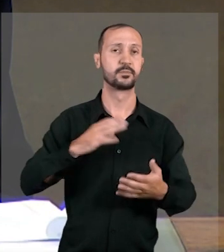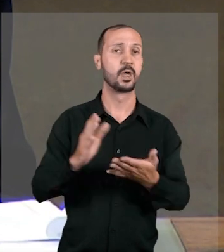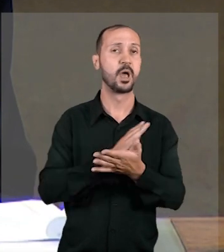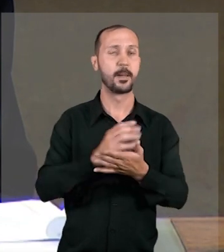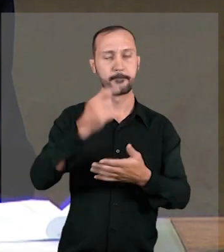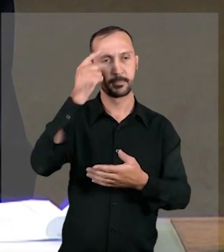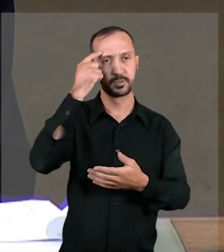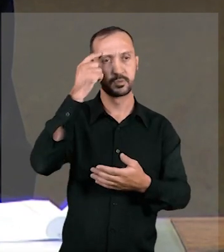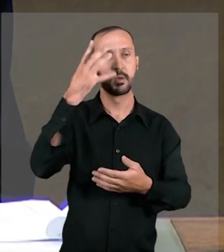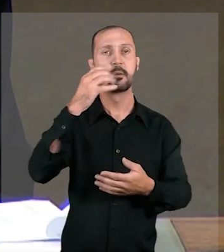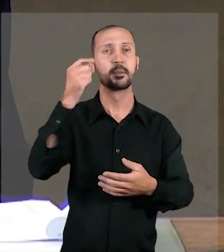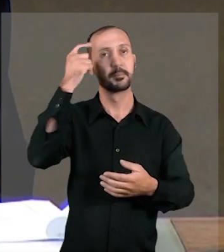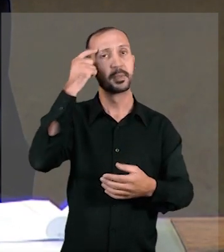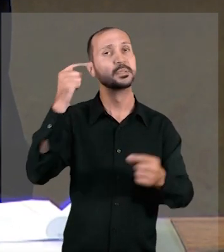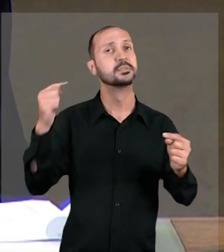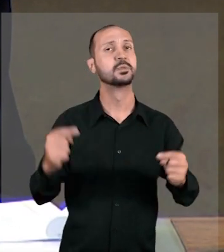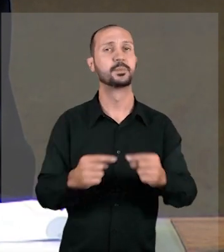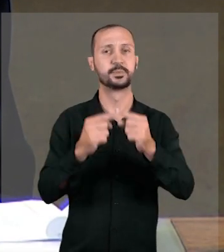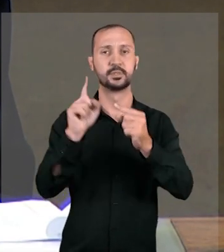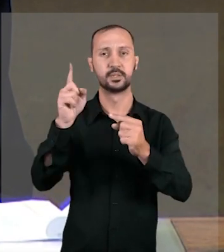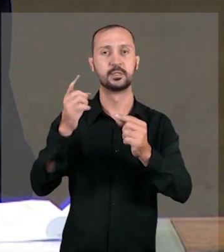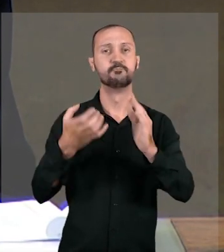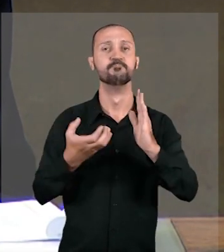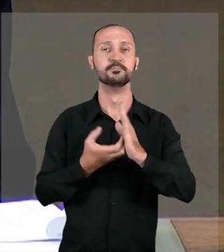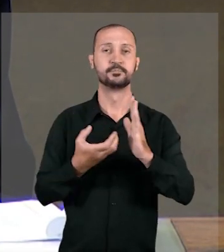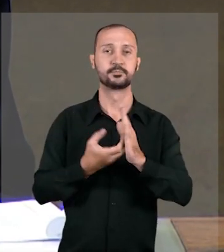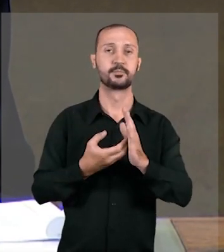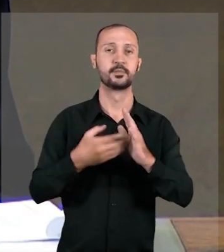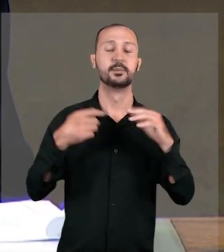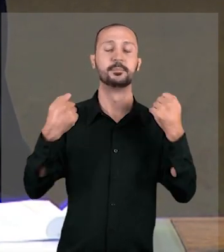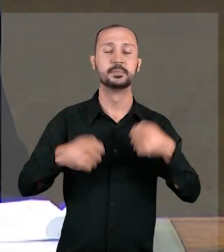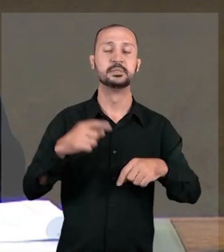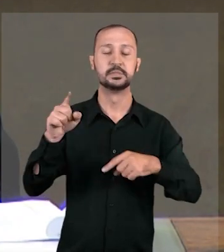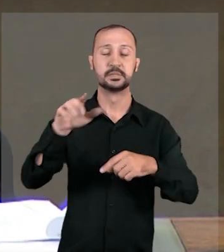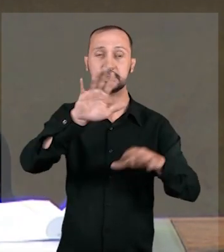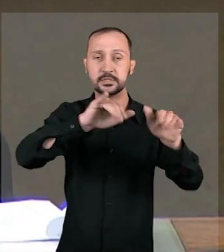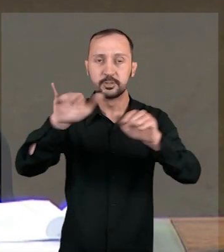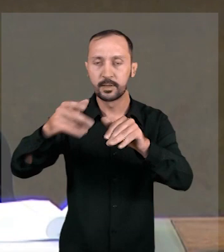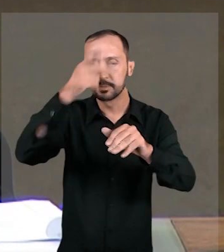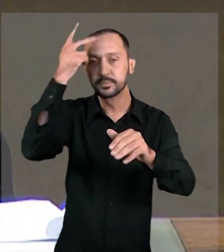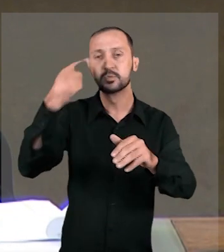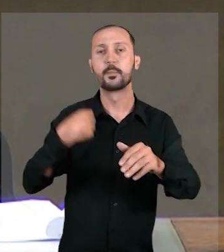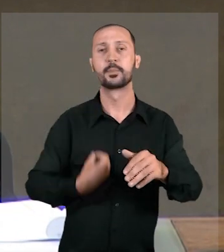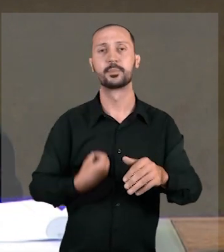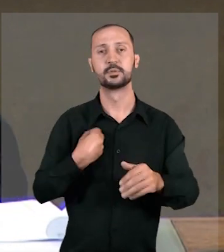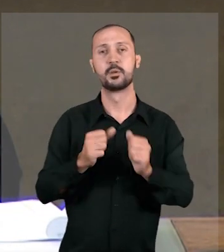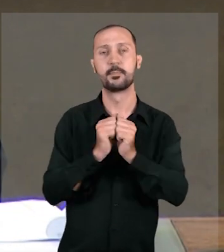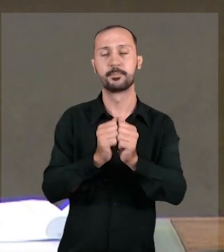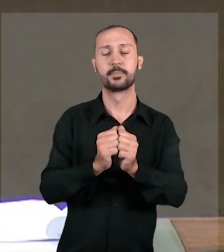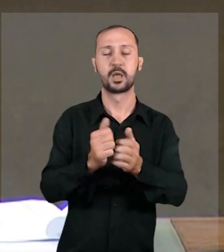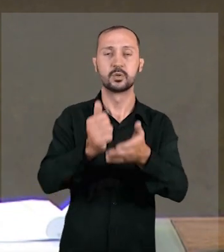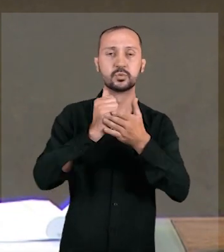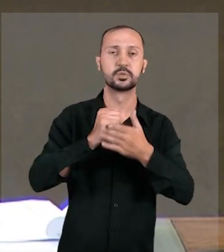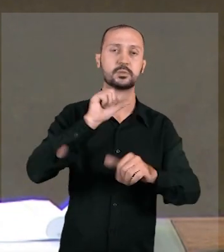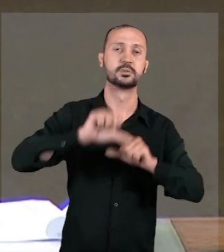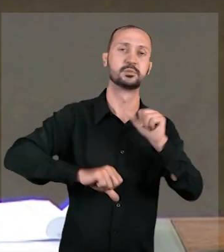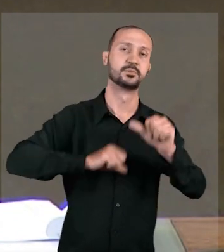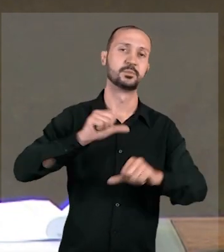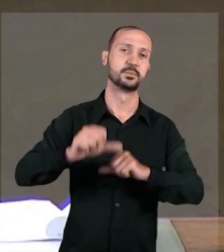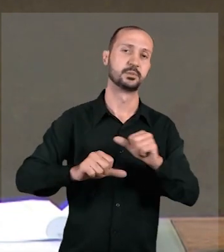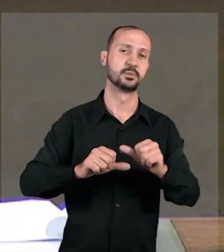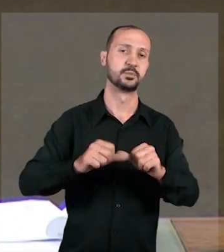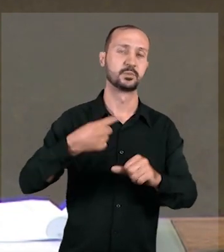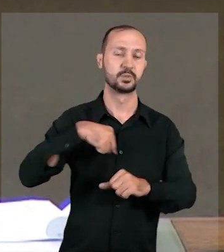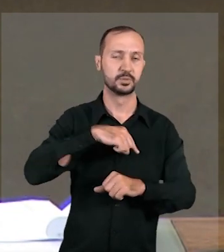e patriota no Congresso que pensa assim também, e nós precisamos contar com essas pessoas para as transformações